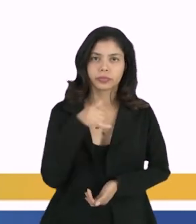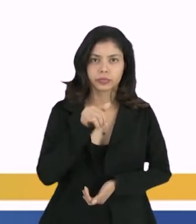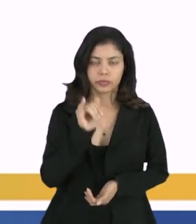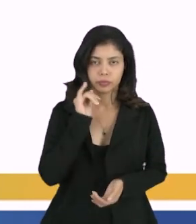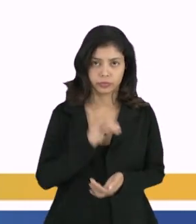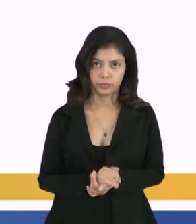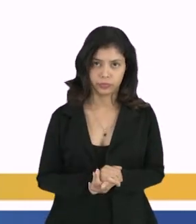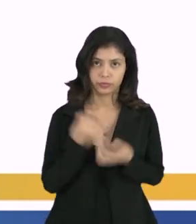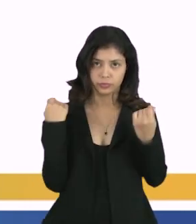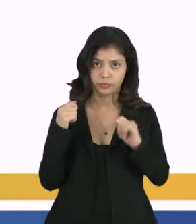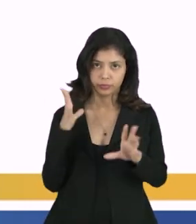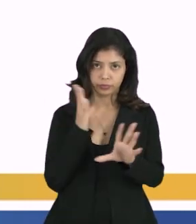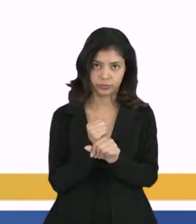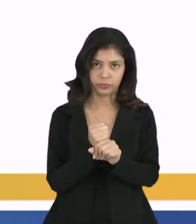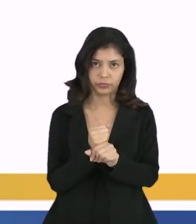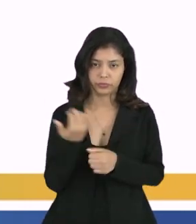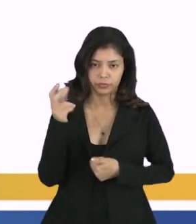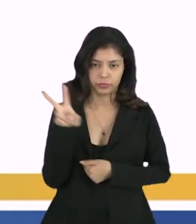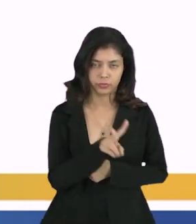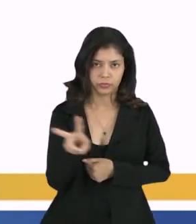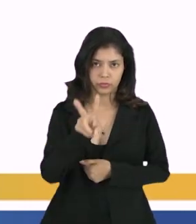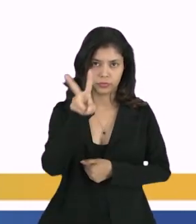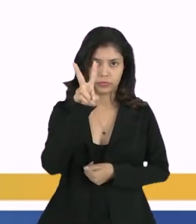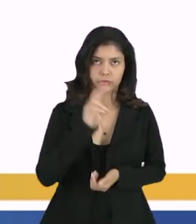y devem assumir valores